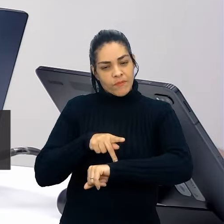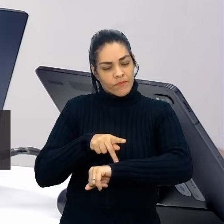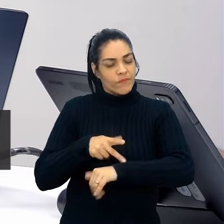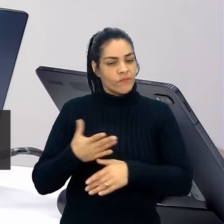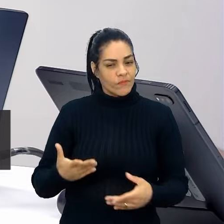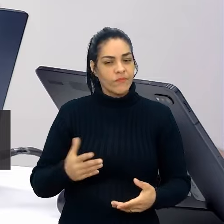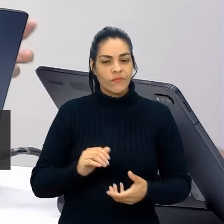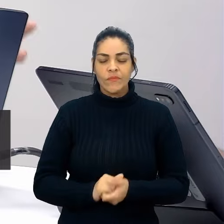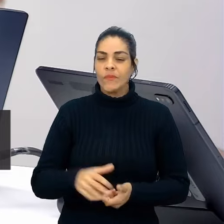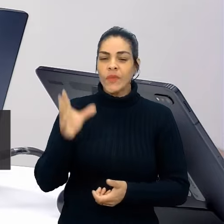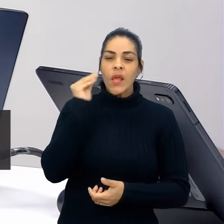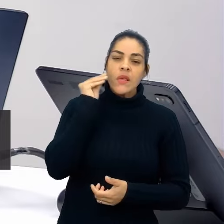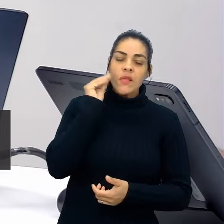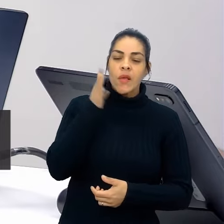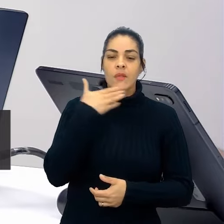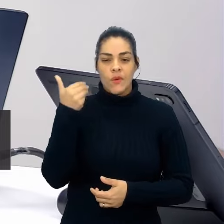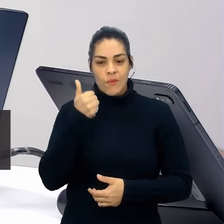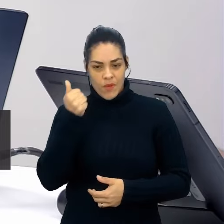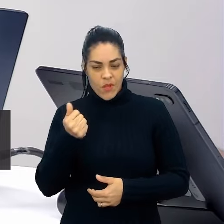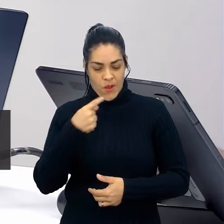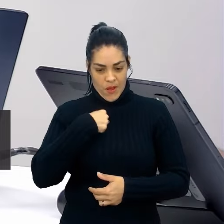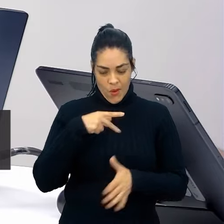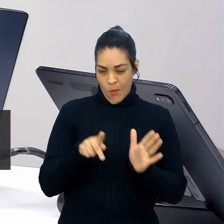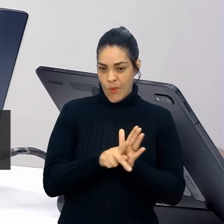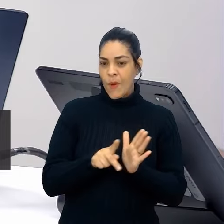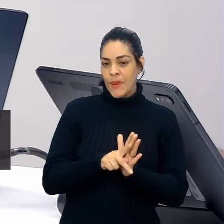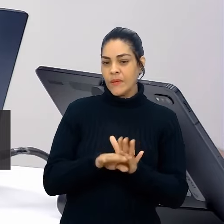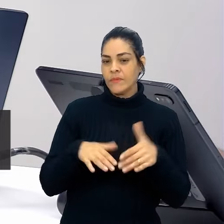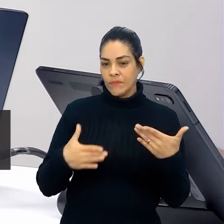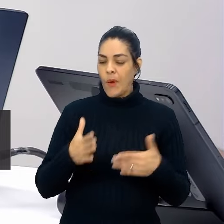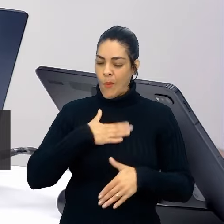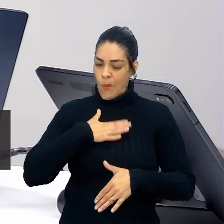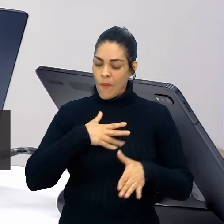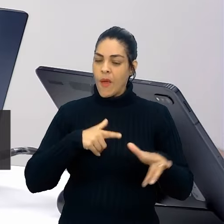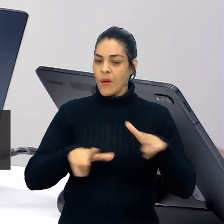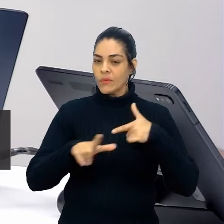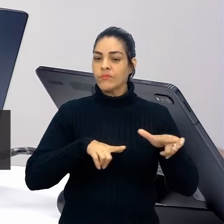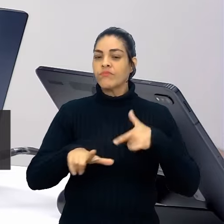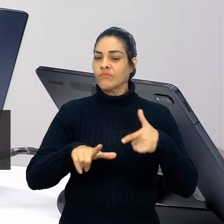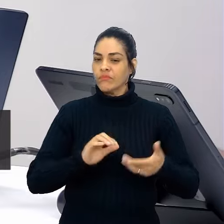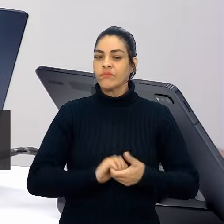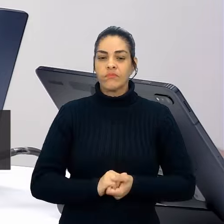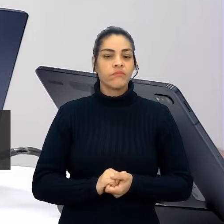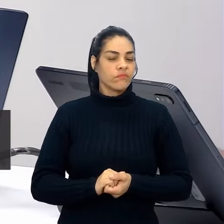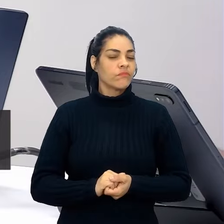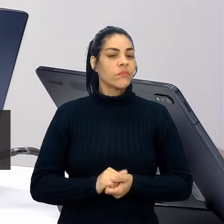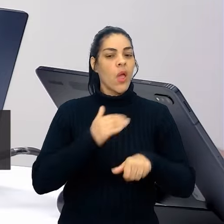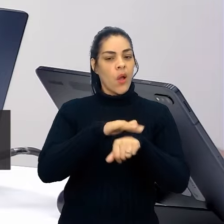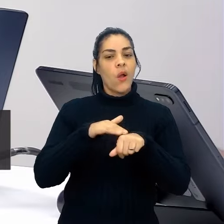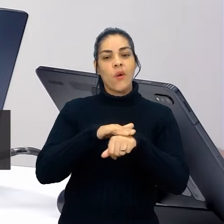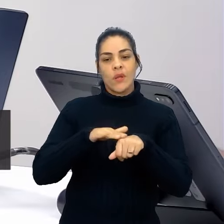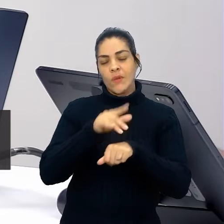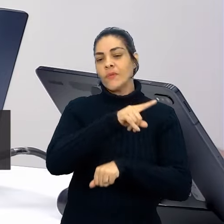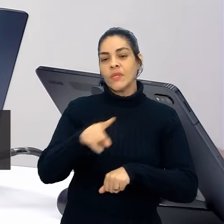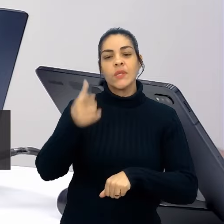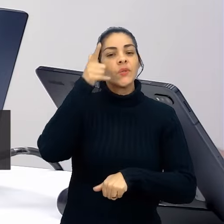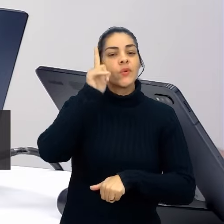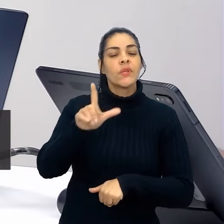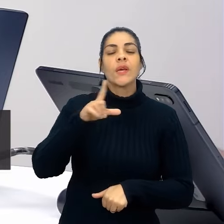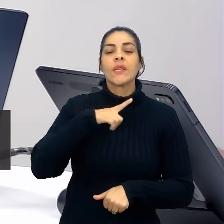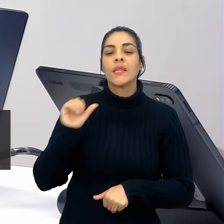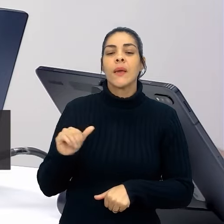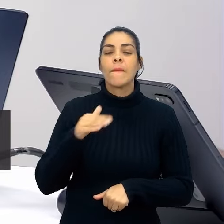estar tentando melhorar eu mesma, o meu trabalho, né? E aí, se conversando, você consegue ter